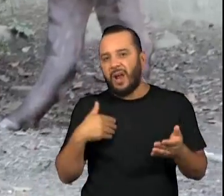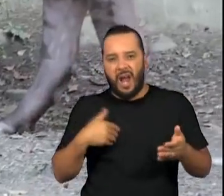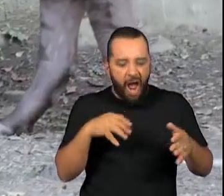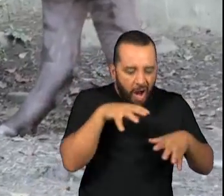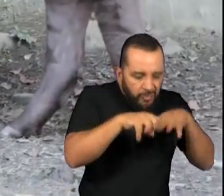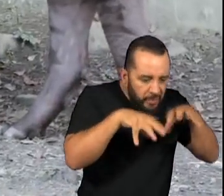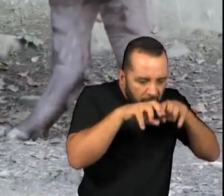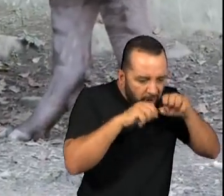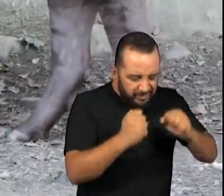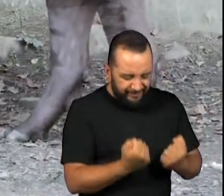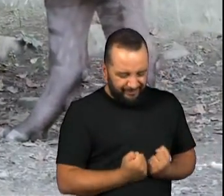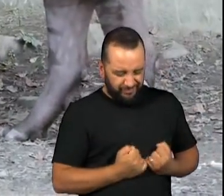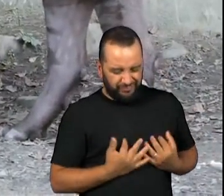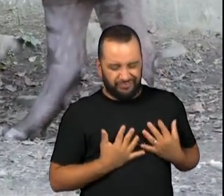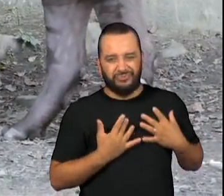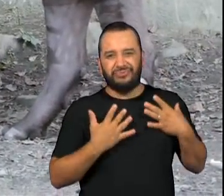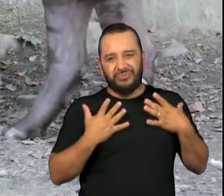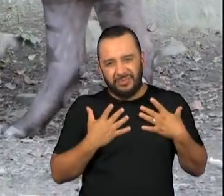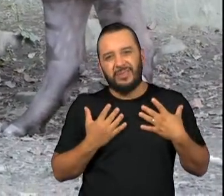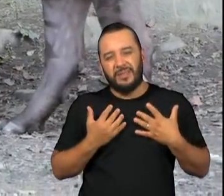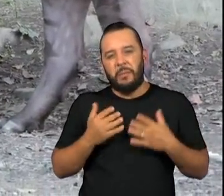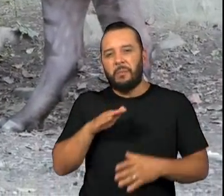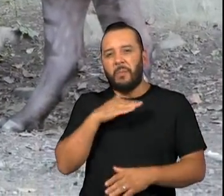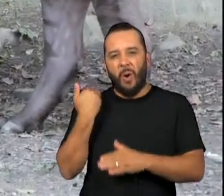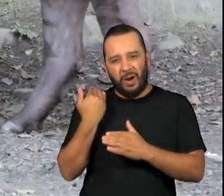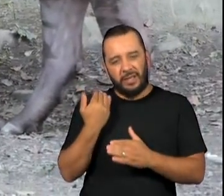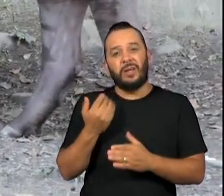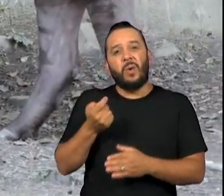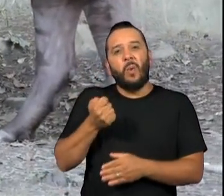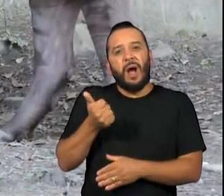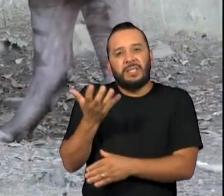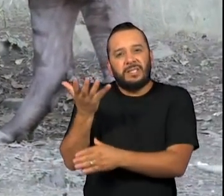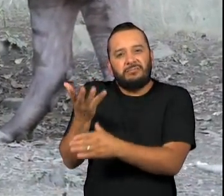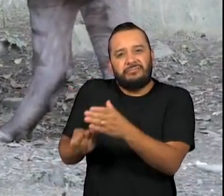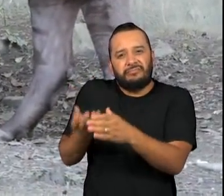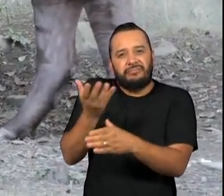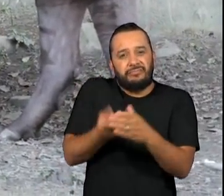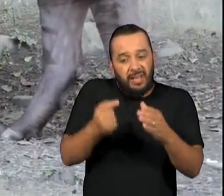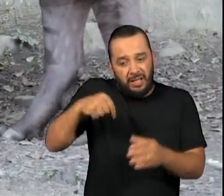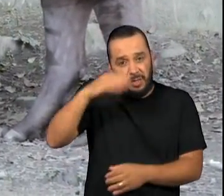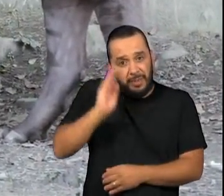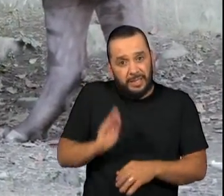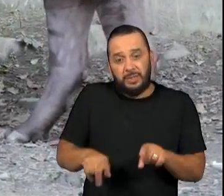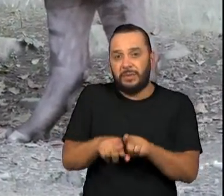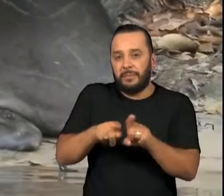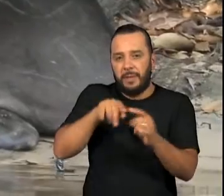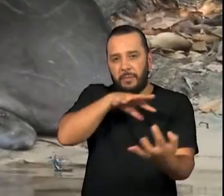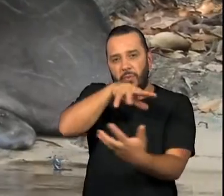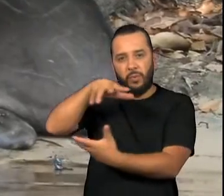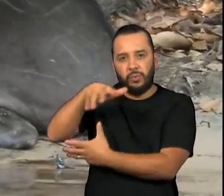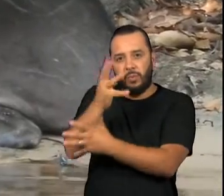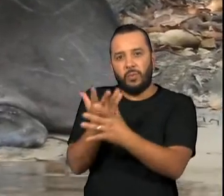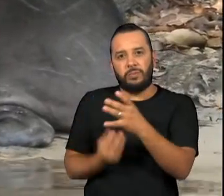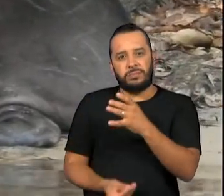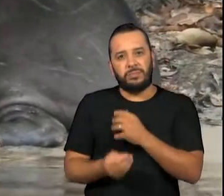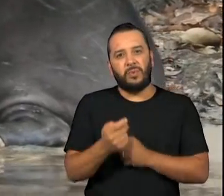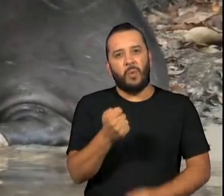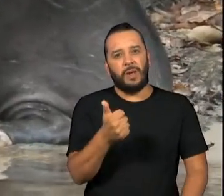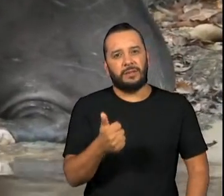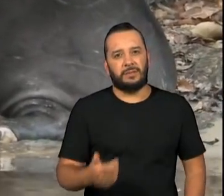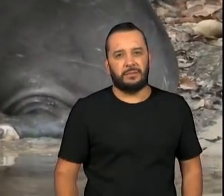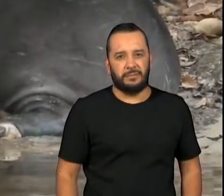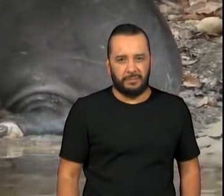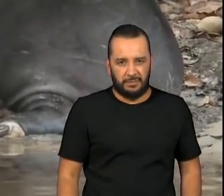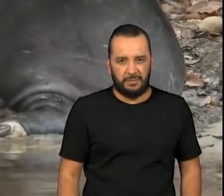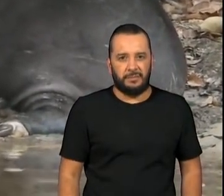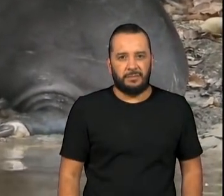espécie já considerada vulnerável, tanto na lista nacional de espécies ameaçadas, quanto na global.